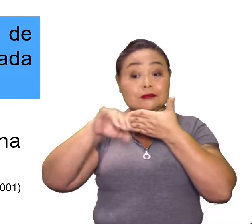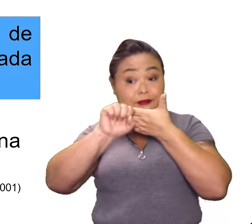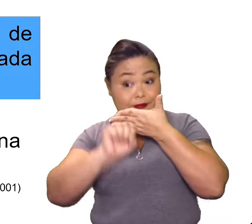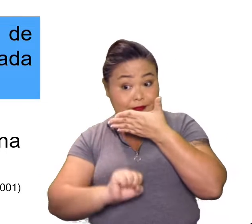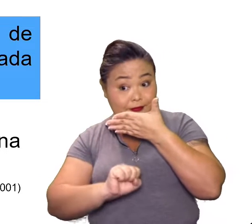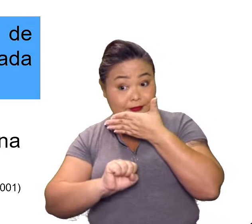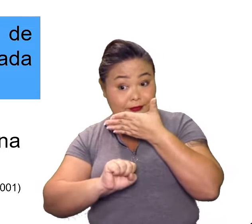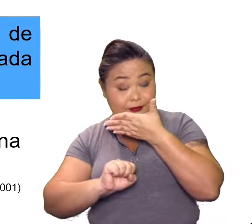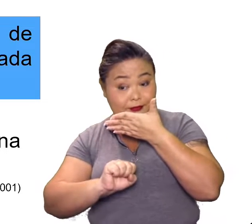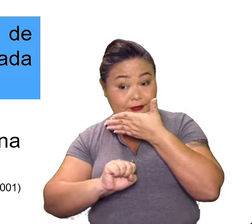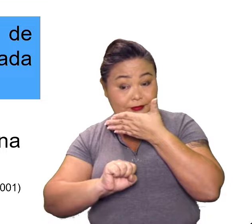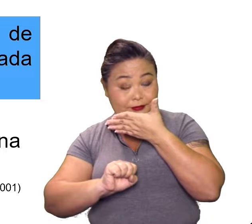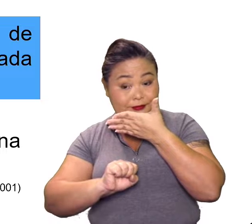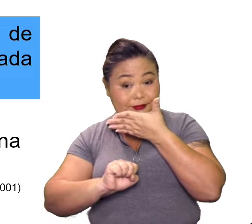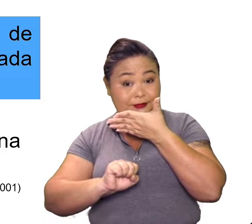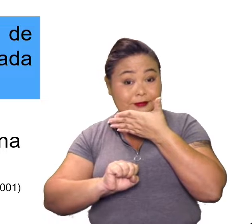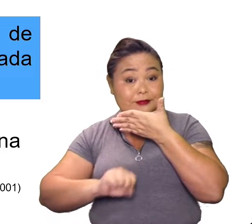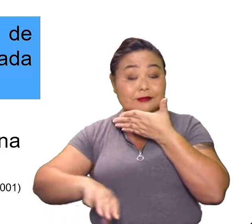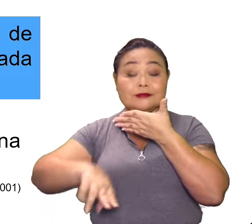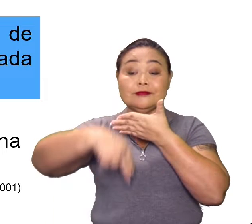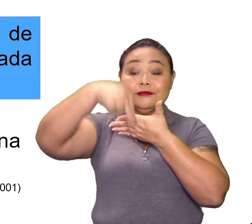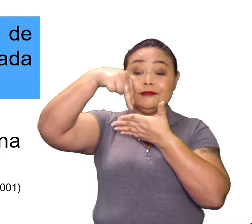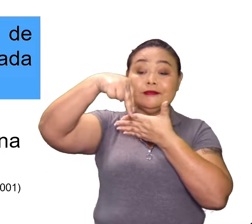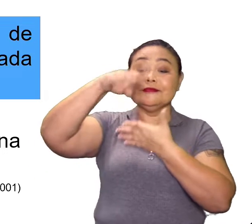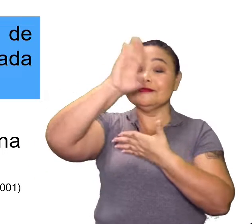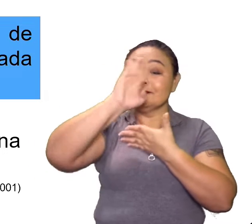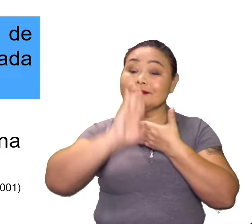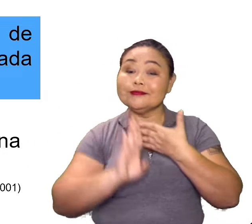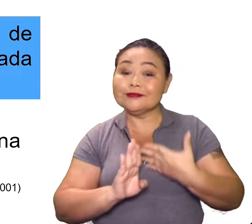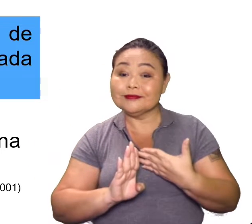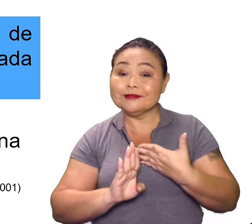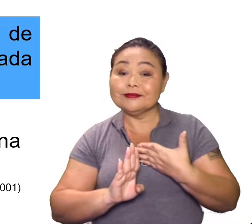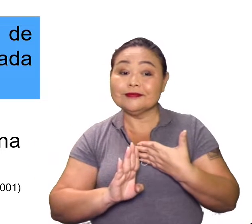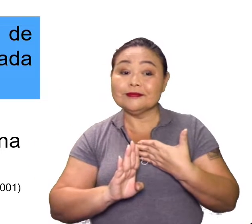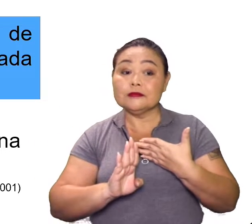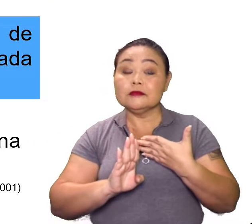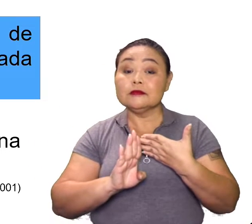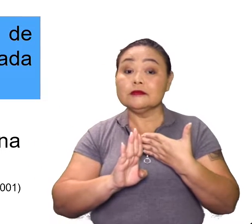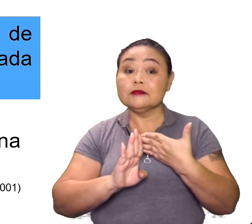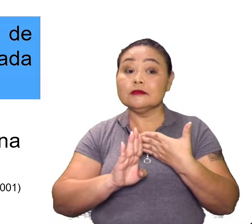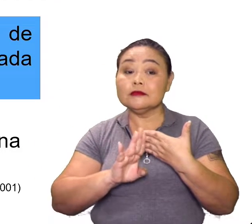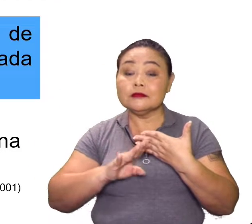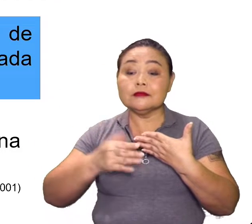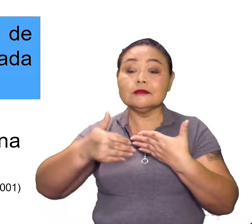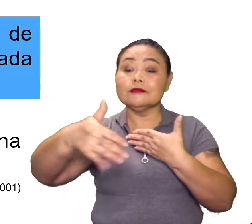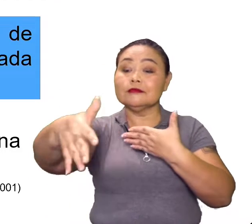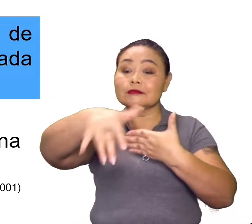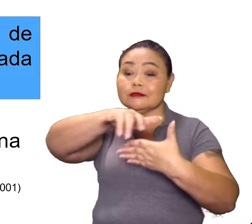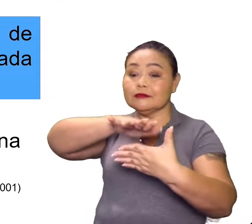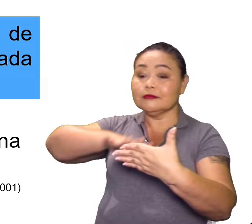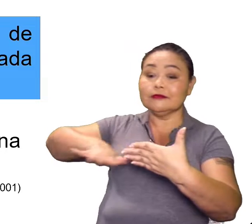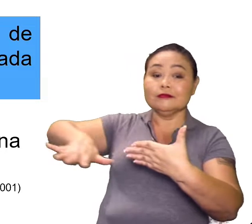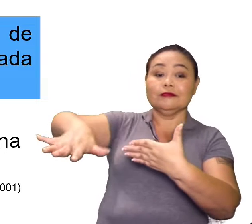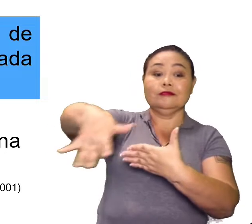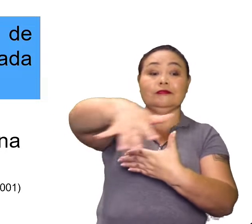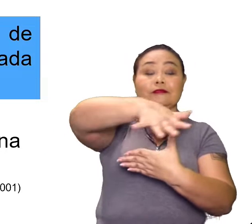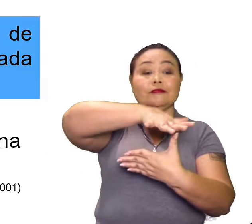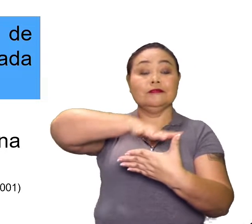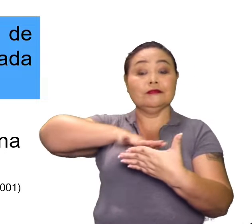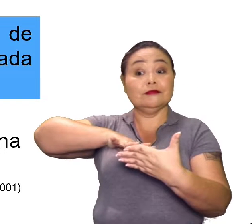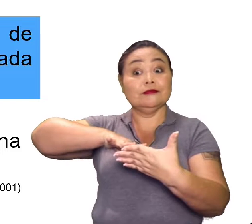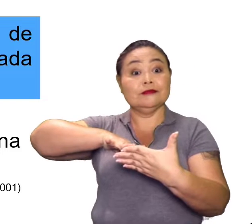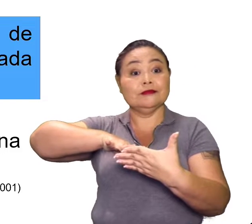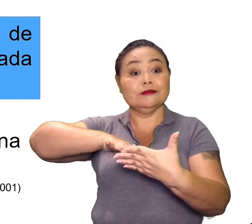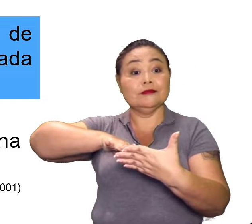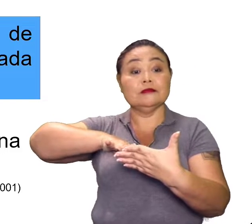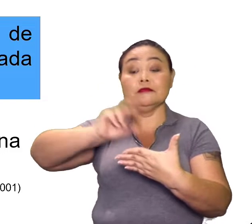sul, está na região norte do Brasil e que é uma das maiores regiões, está